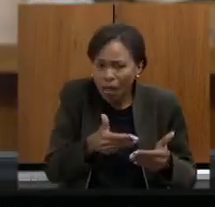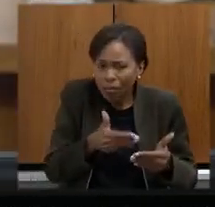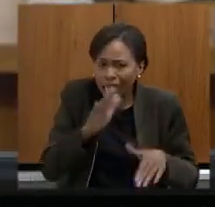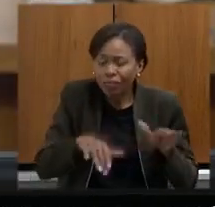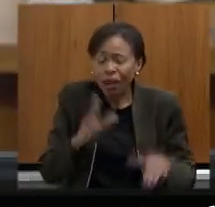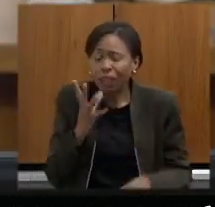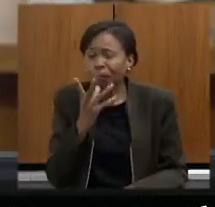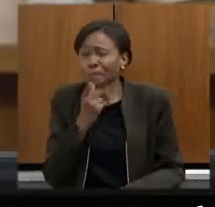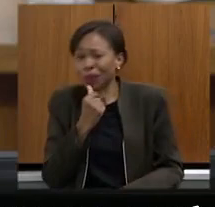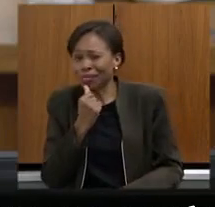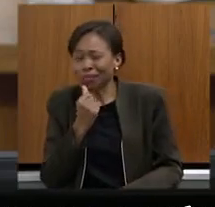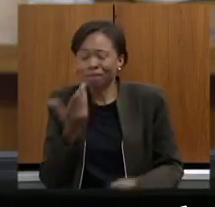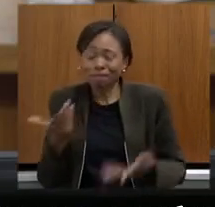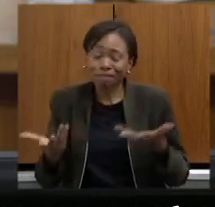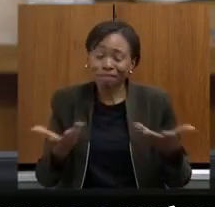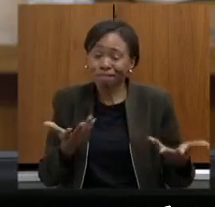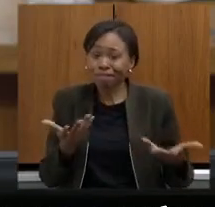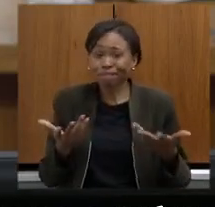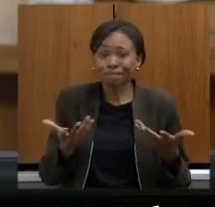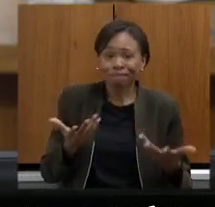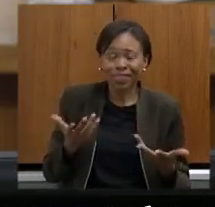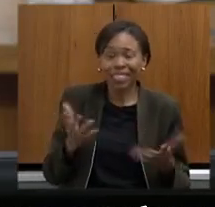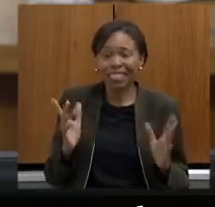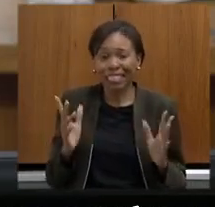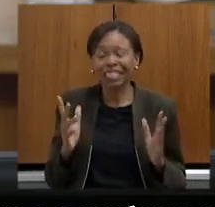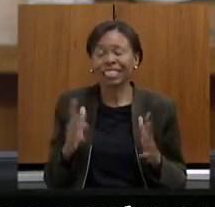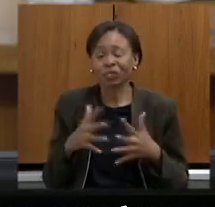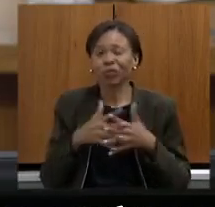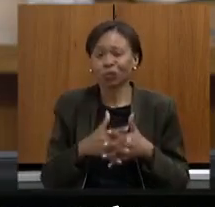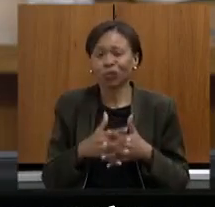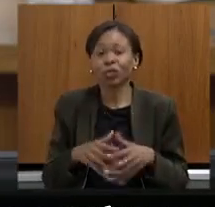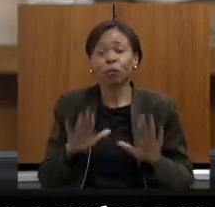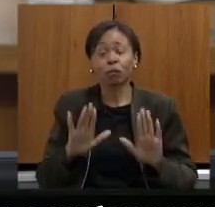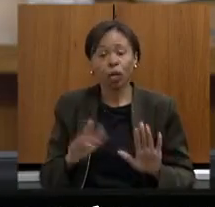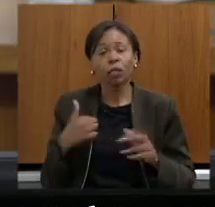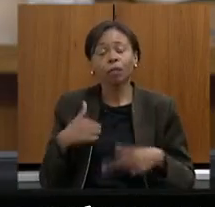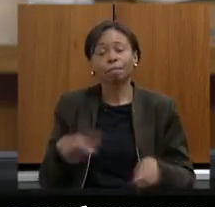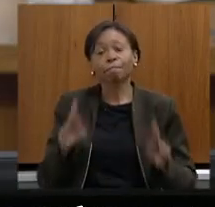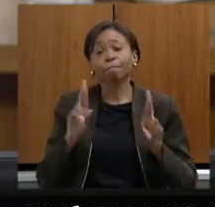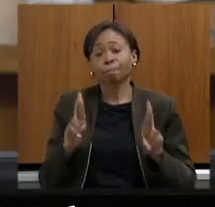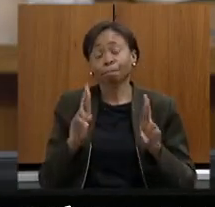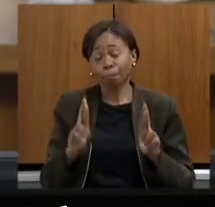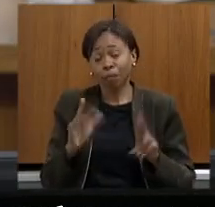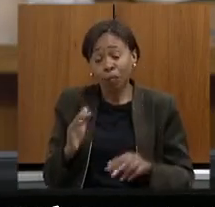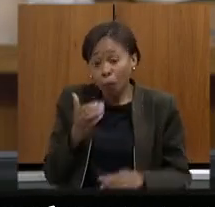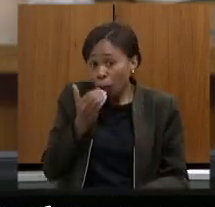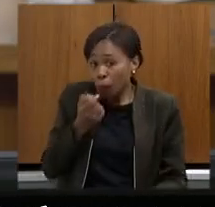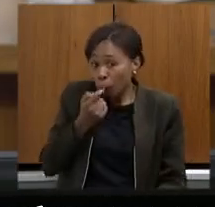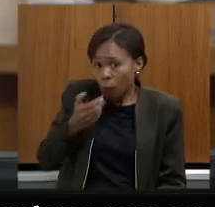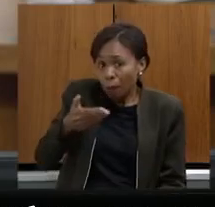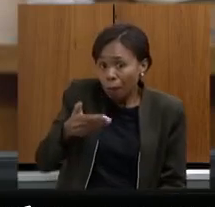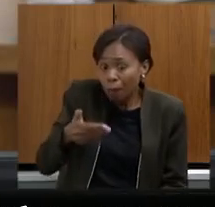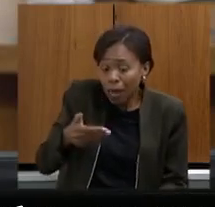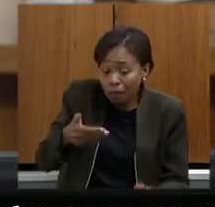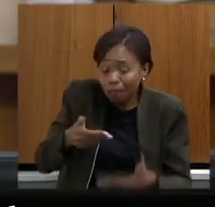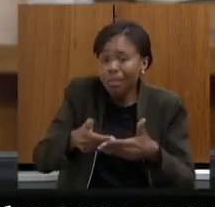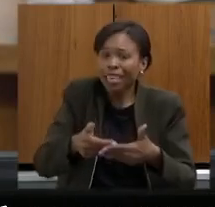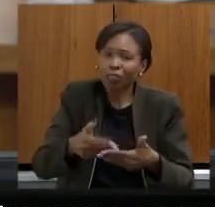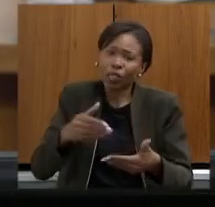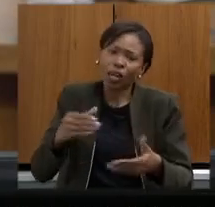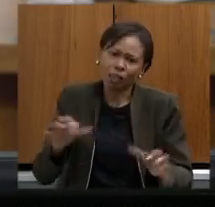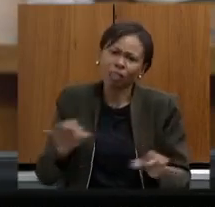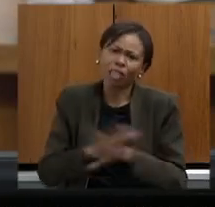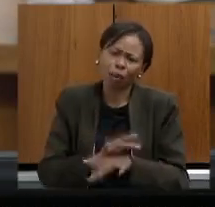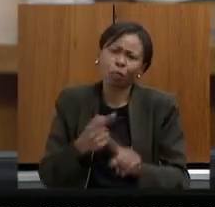longe então o clima ele se afeta bastante mas eu espero que a gente tem o desfecho breve porque a população do foi